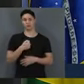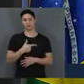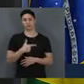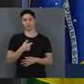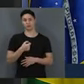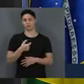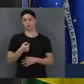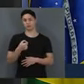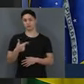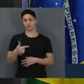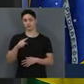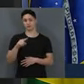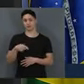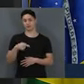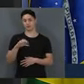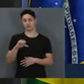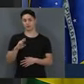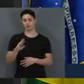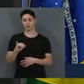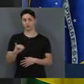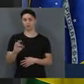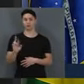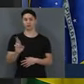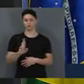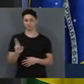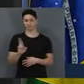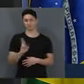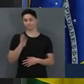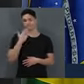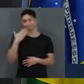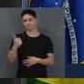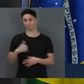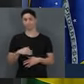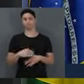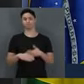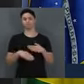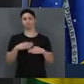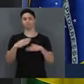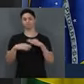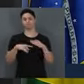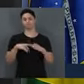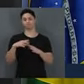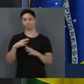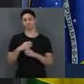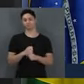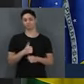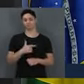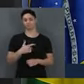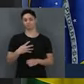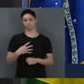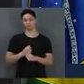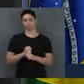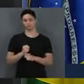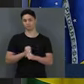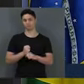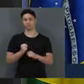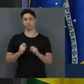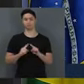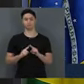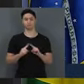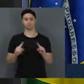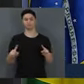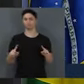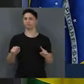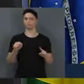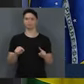202,9 bilhões de reais o melhor desempenho em 24 anos no entanto nem